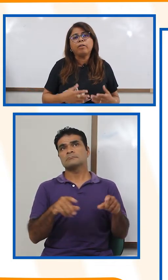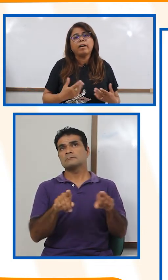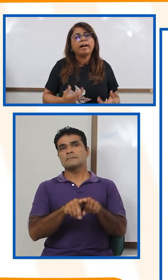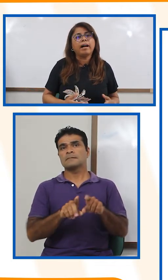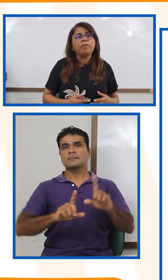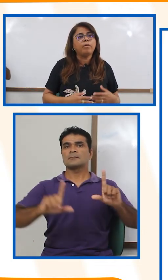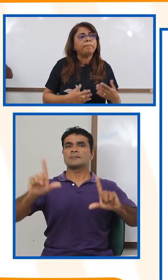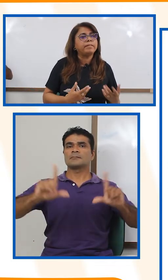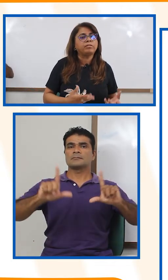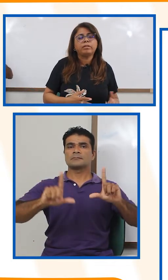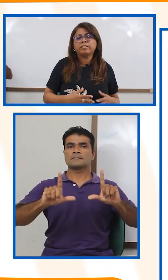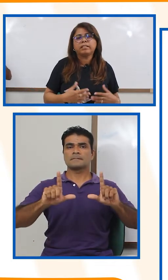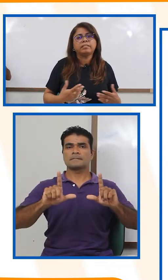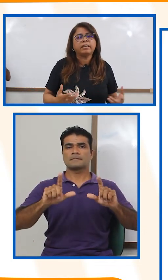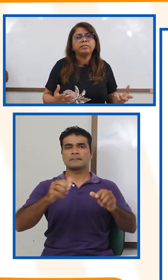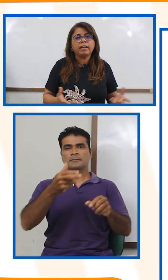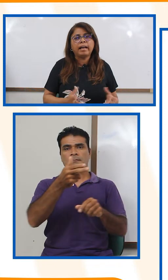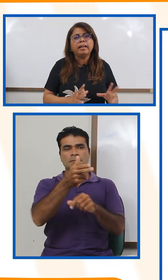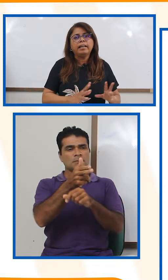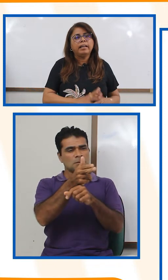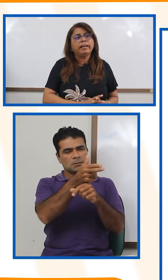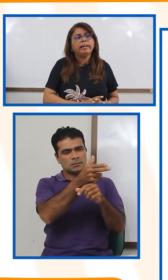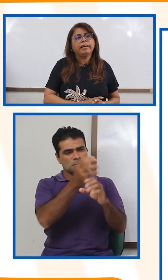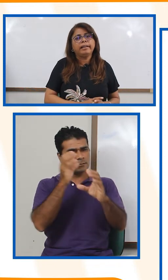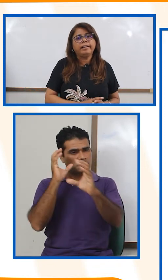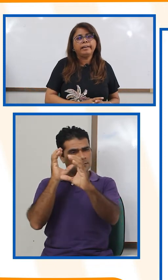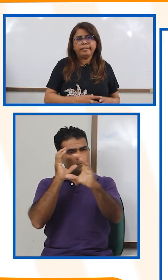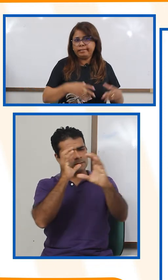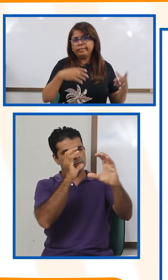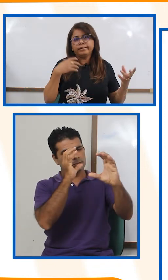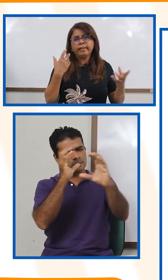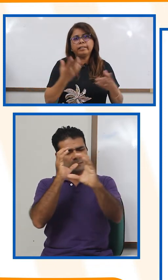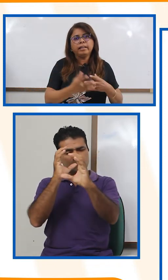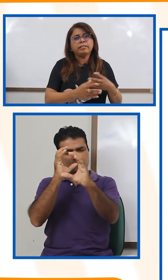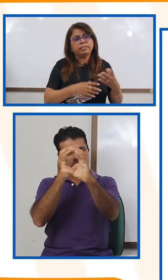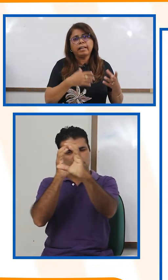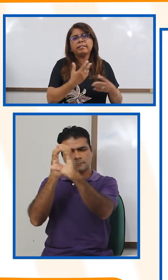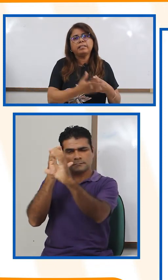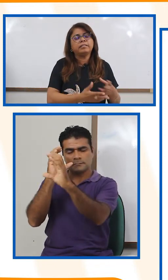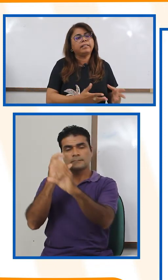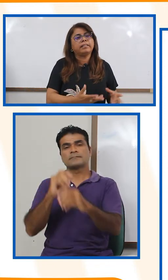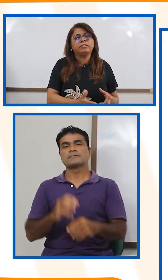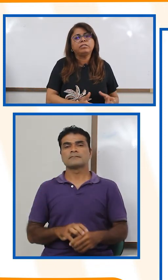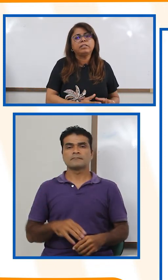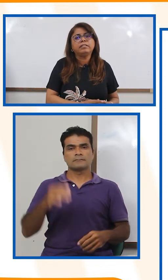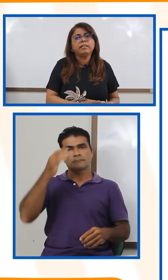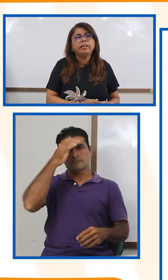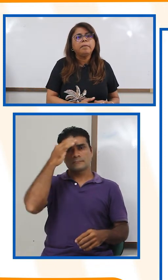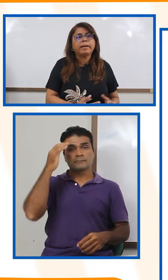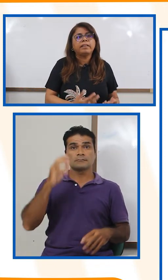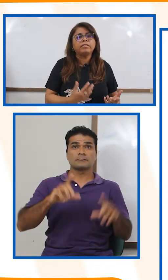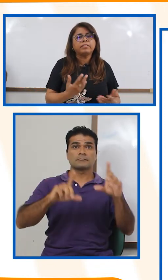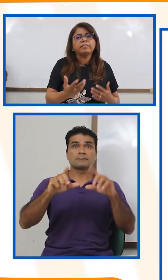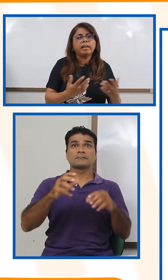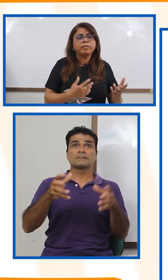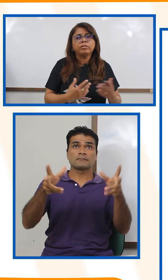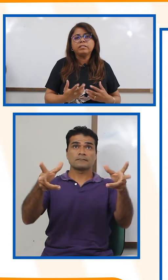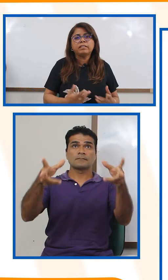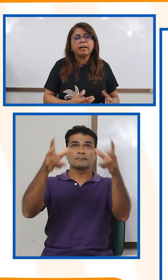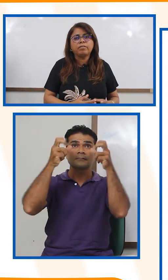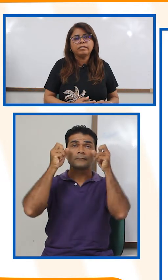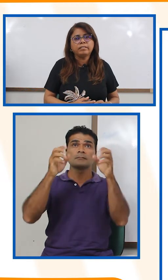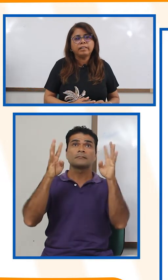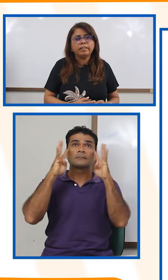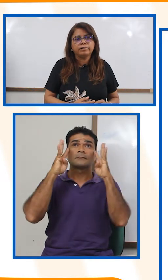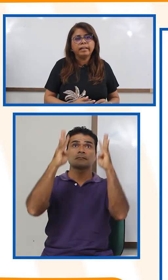filmam lá o local, a pessoa que está sendo lá né, dentro, que está dentro dessa notícia, para que você saiba do